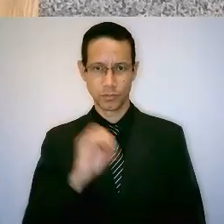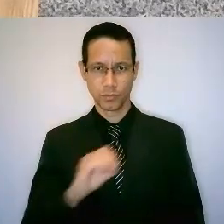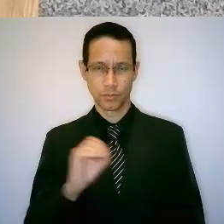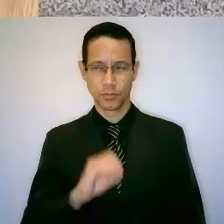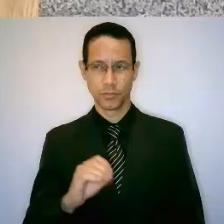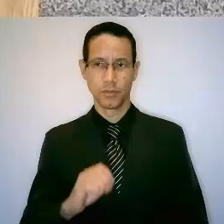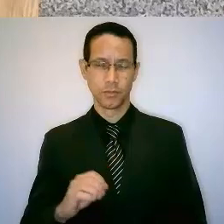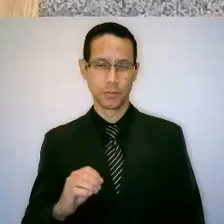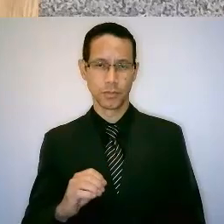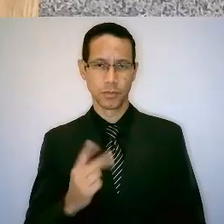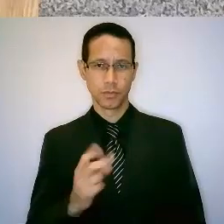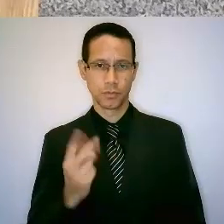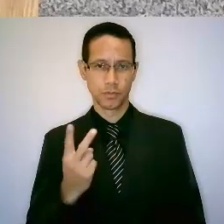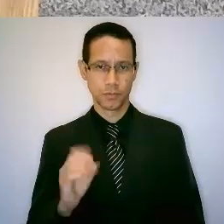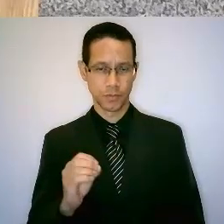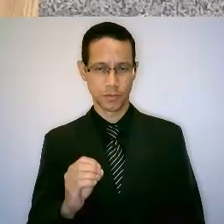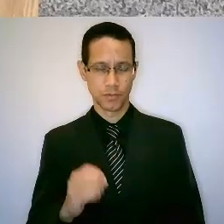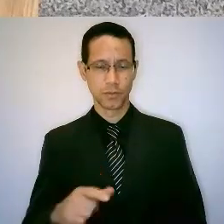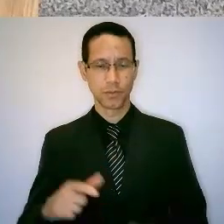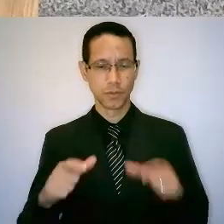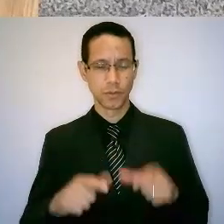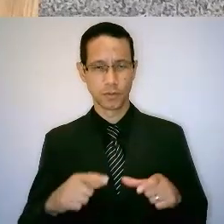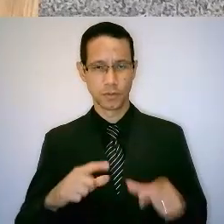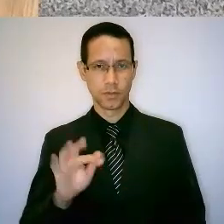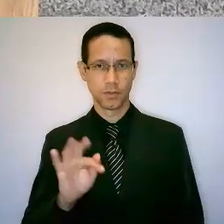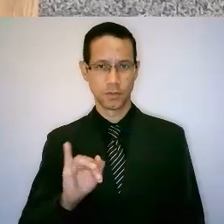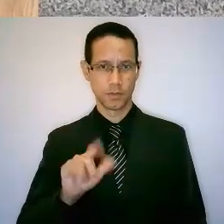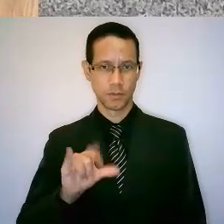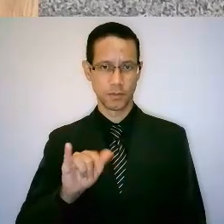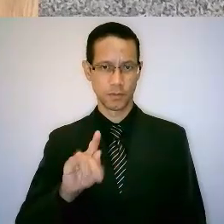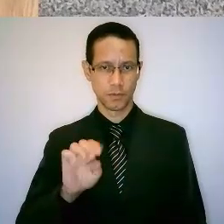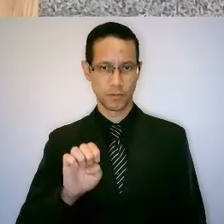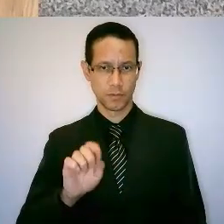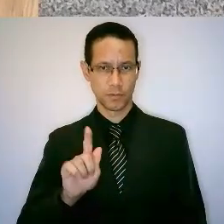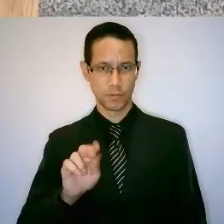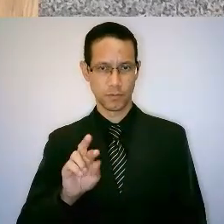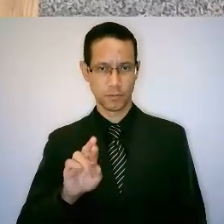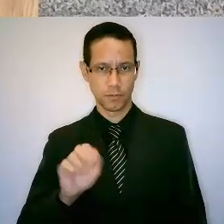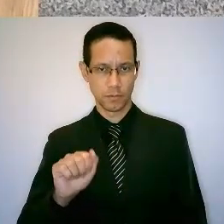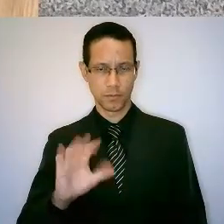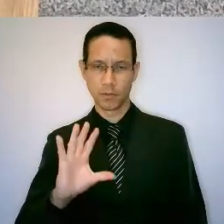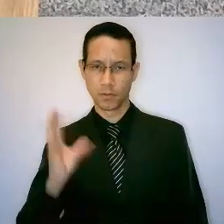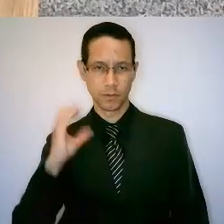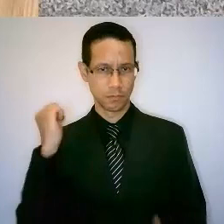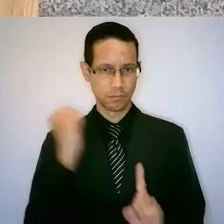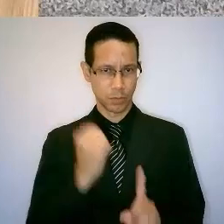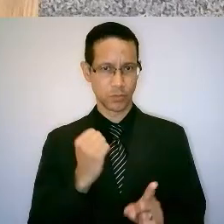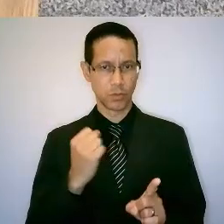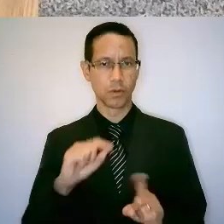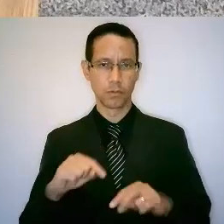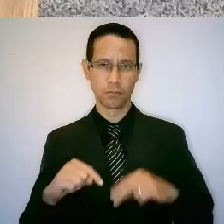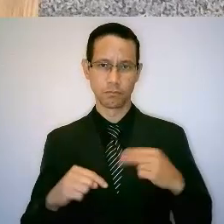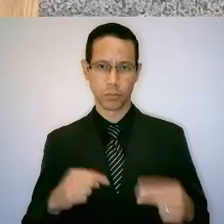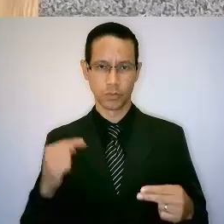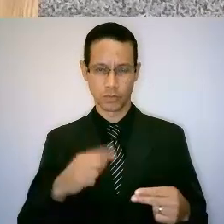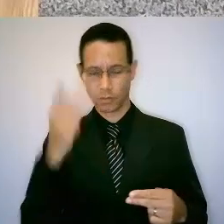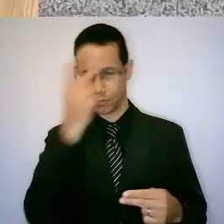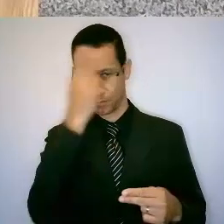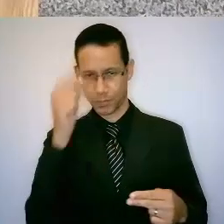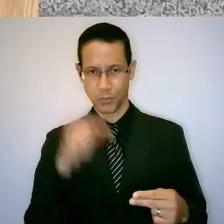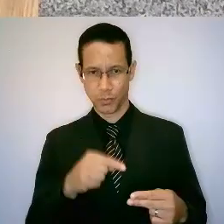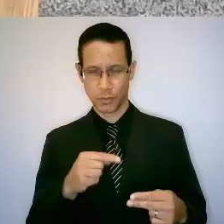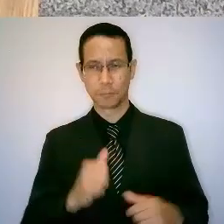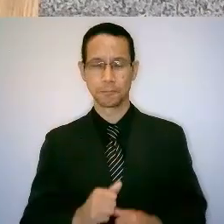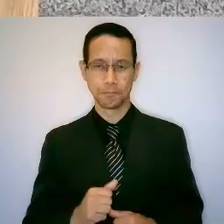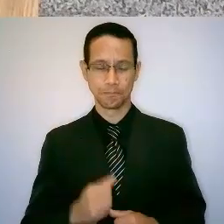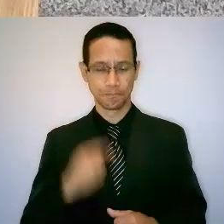foi ocorreu um crime de homicídio veio a óbito uma pessoa a acusação constou